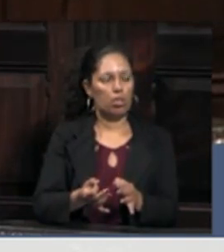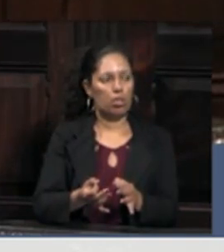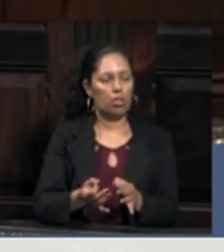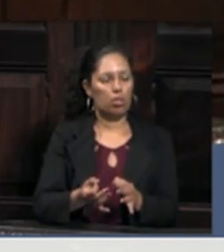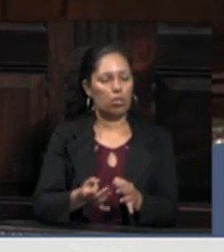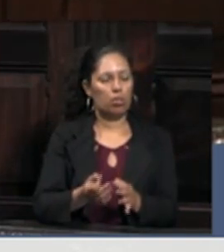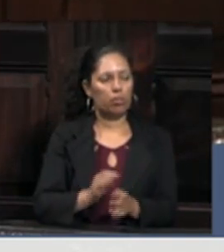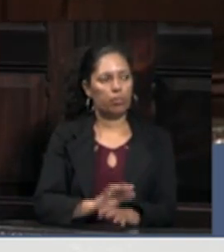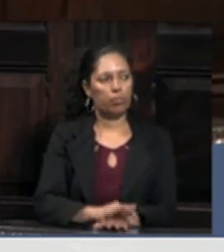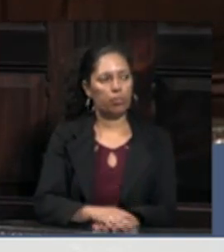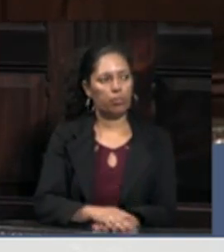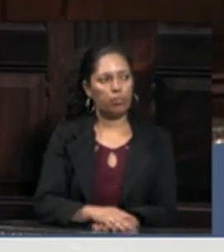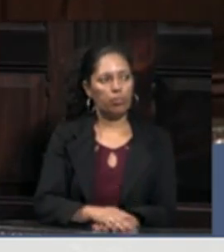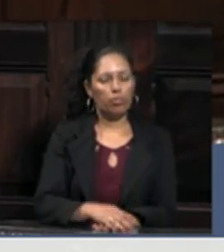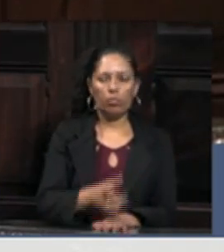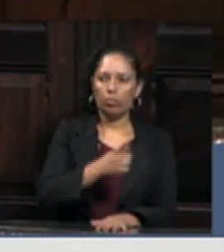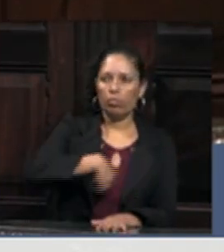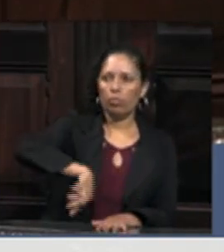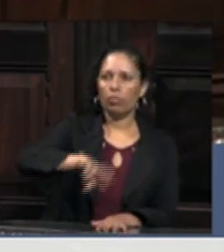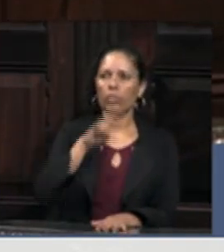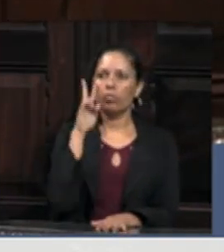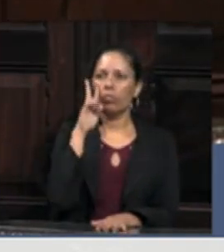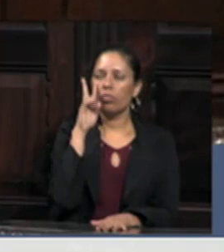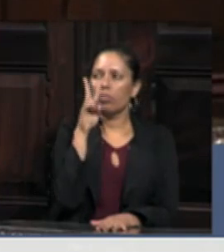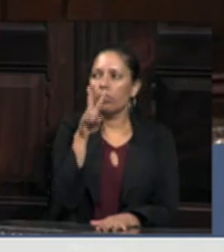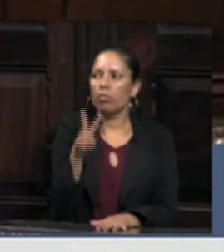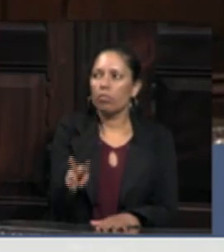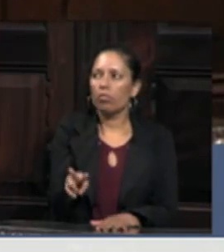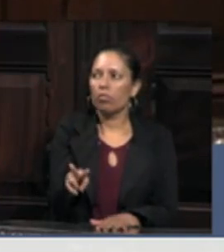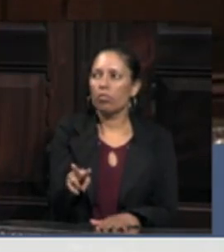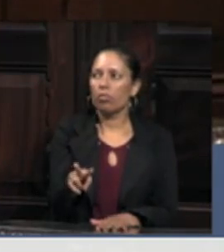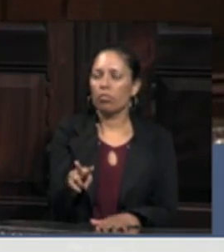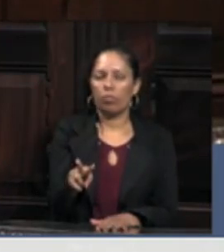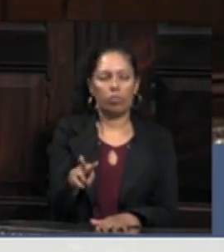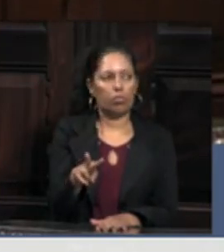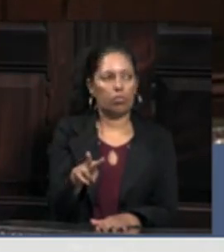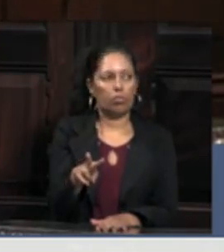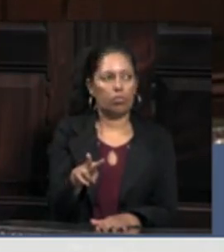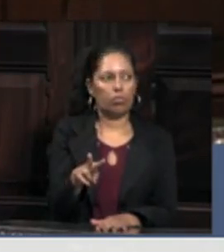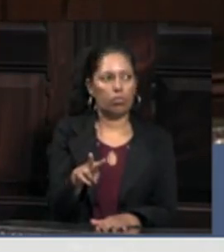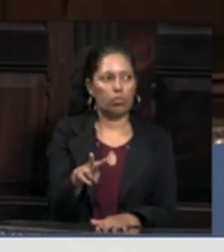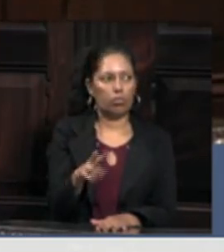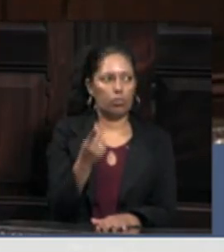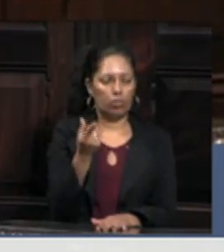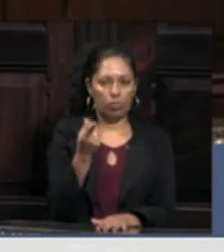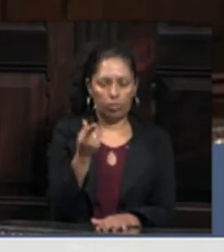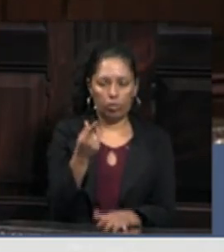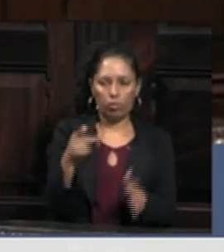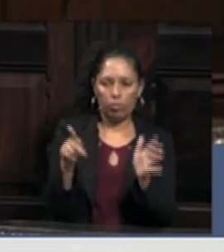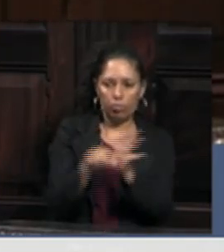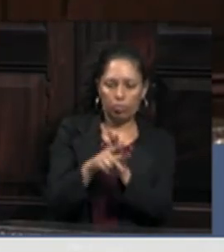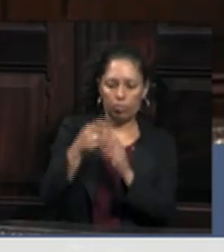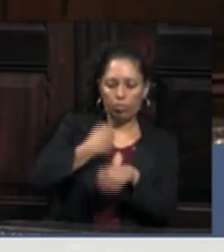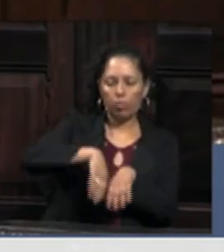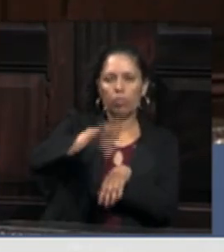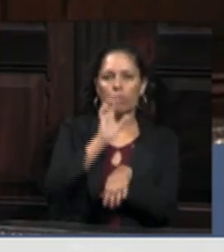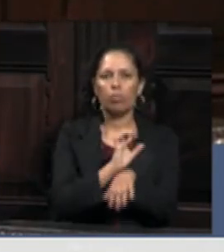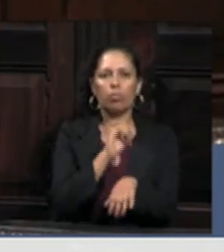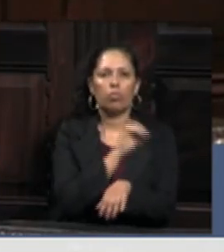reconhecidamente, um dos pontos de fragilidade das finanças públicas do Estado do Rio de Janeiro,